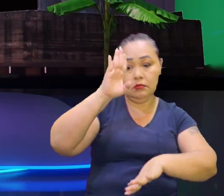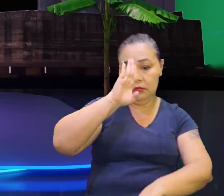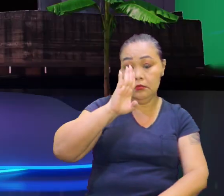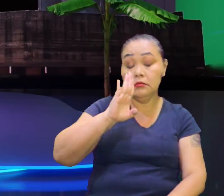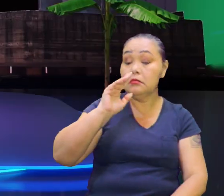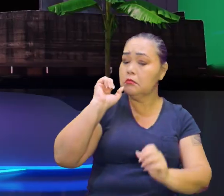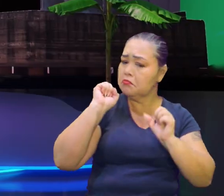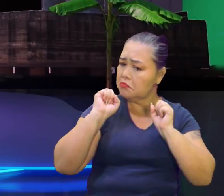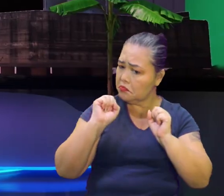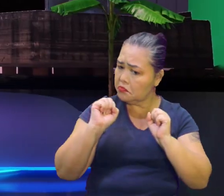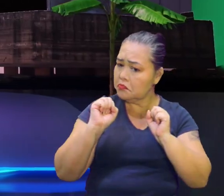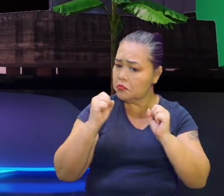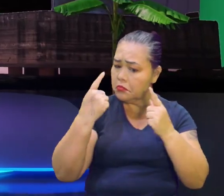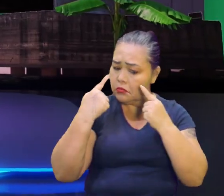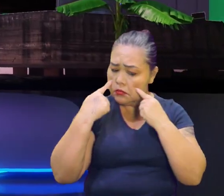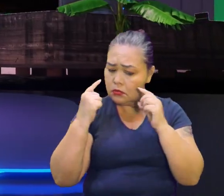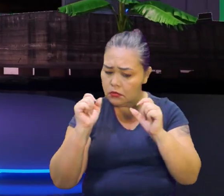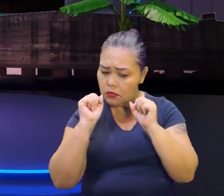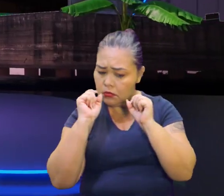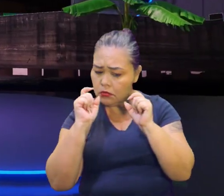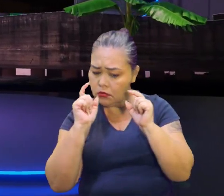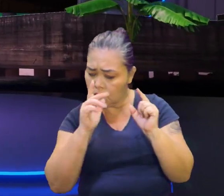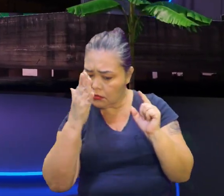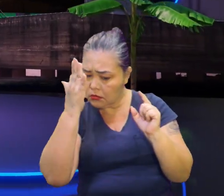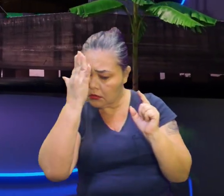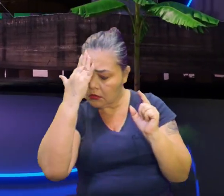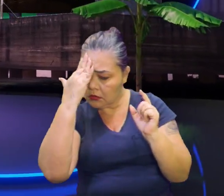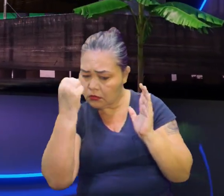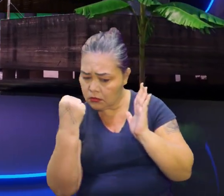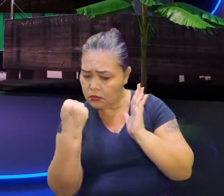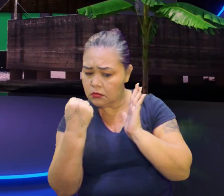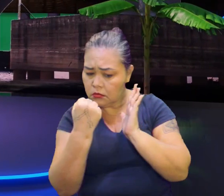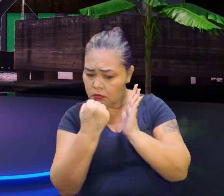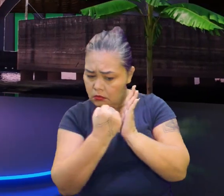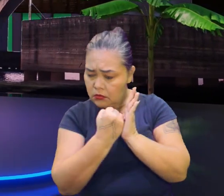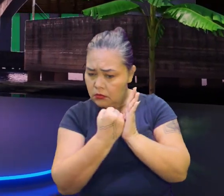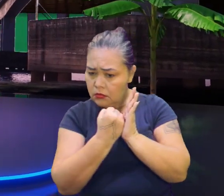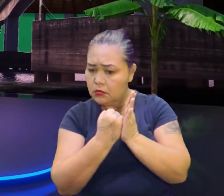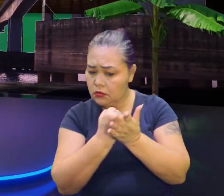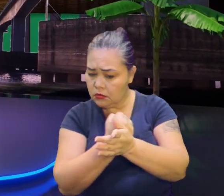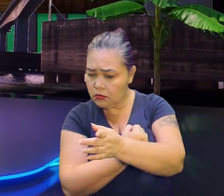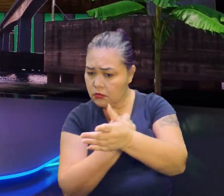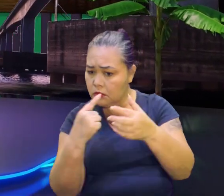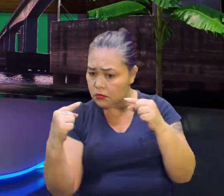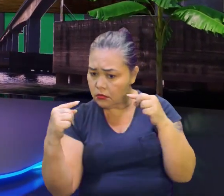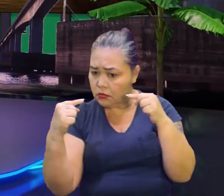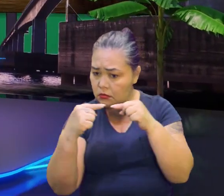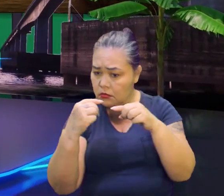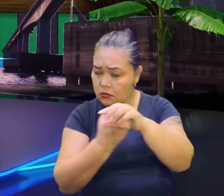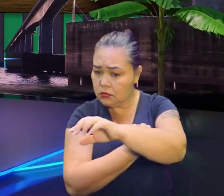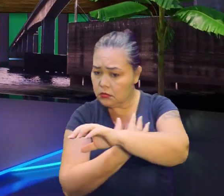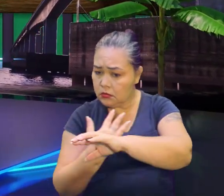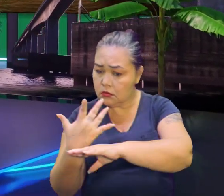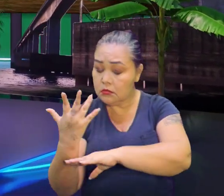se atentar e procurar certificação ambiental, que a